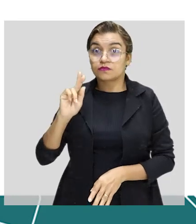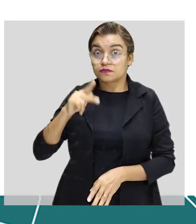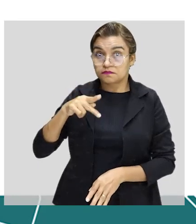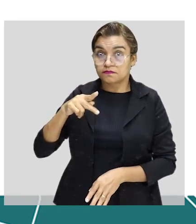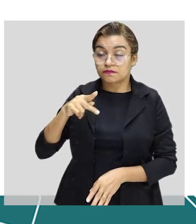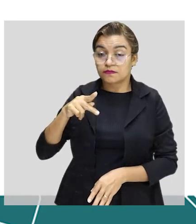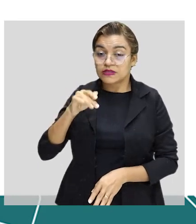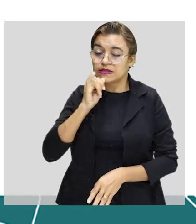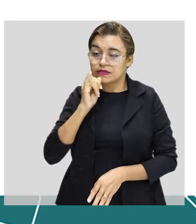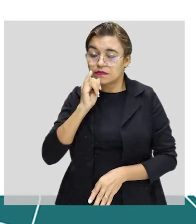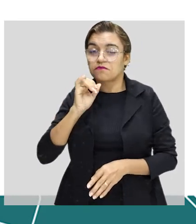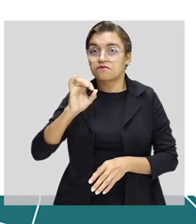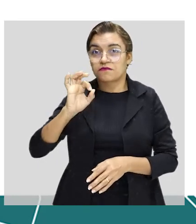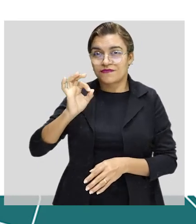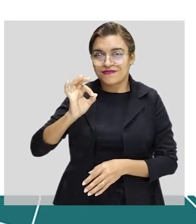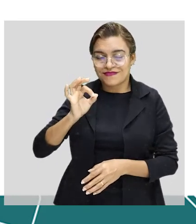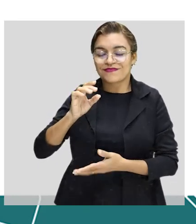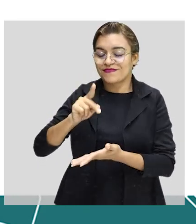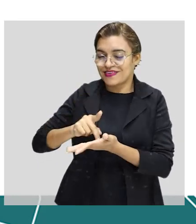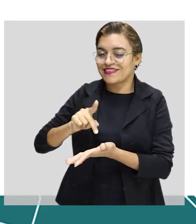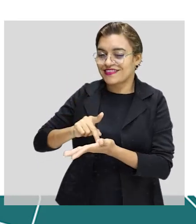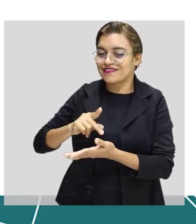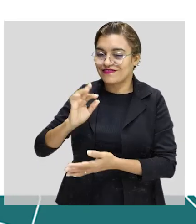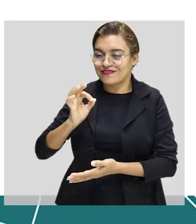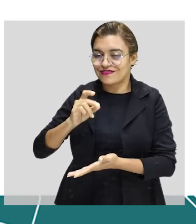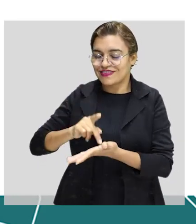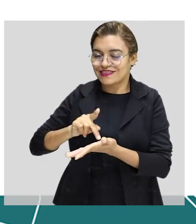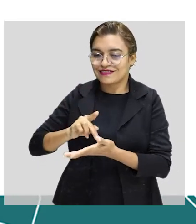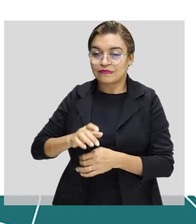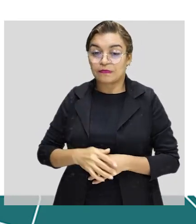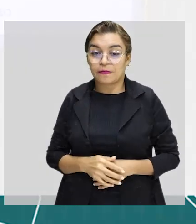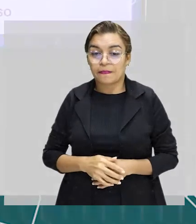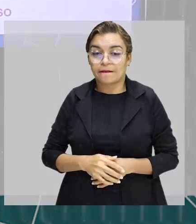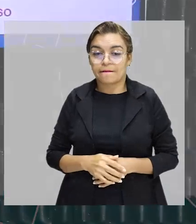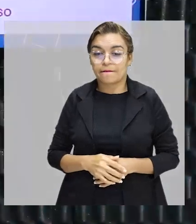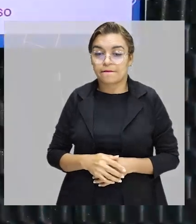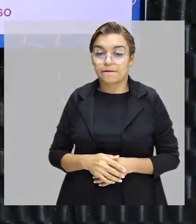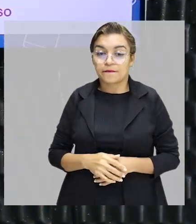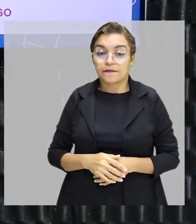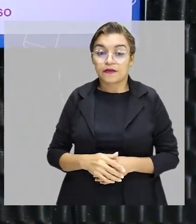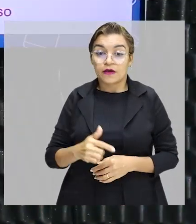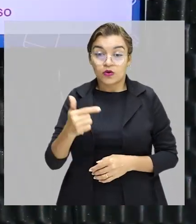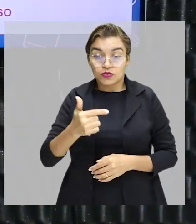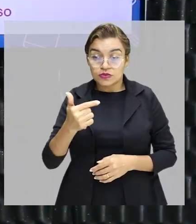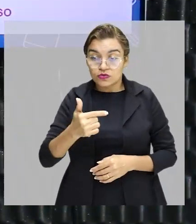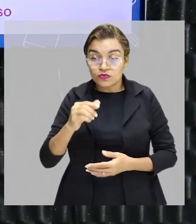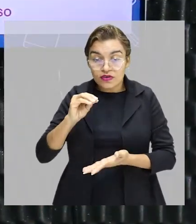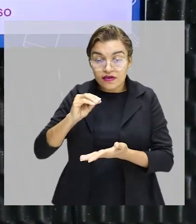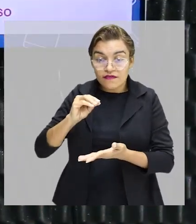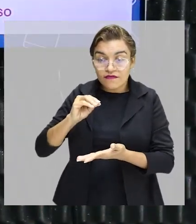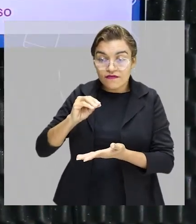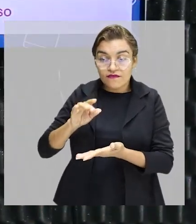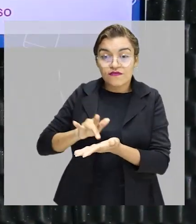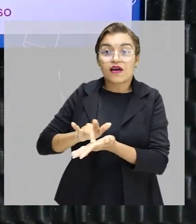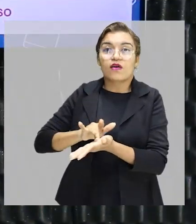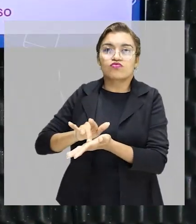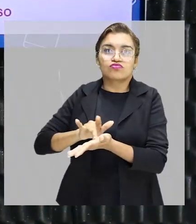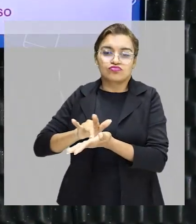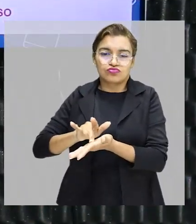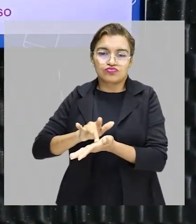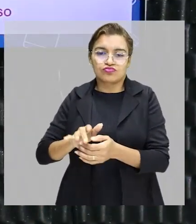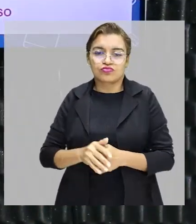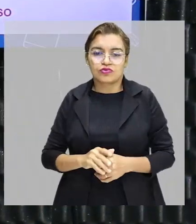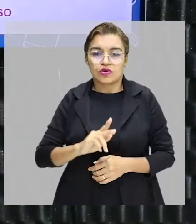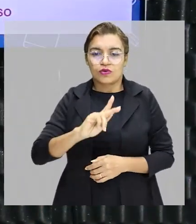total do hidrocarboneto é o CO2. Não, temos a água. Por isso, falso. O hidrocarboneto é o etano. Né? De